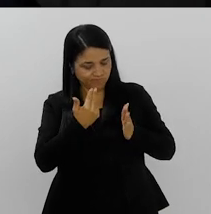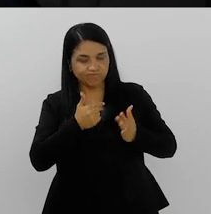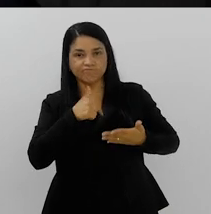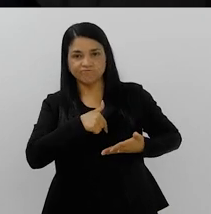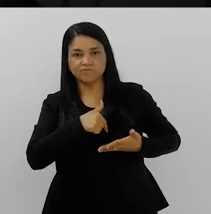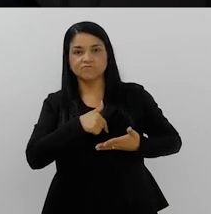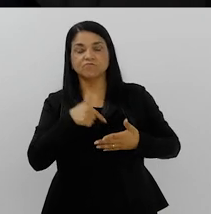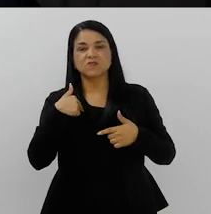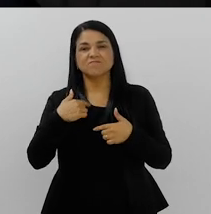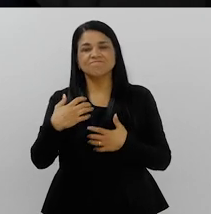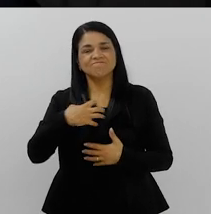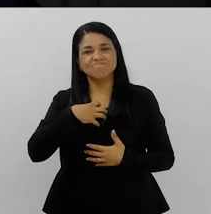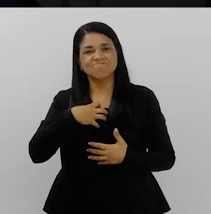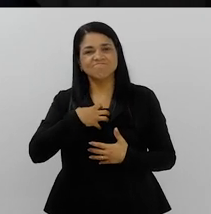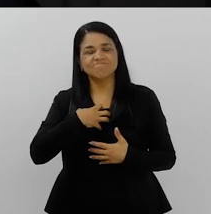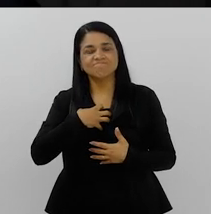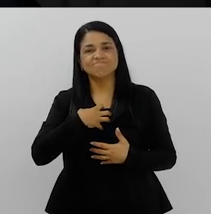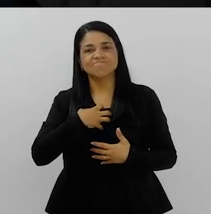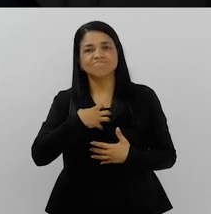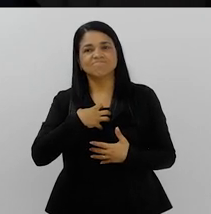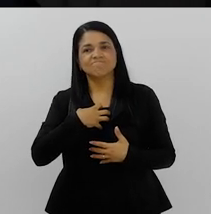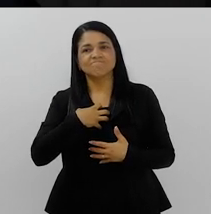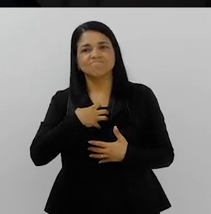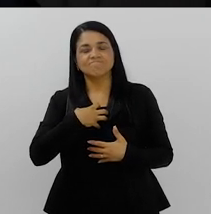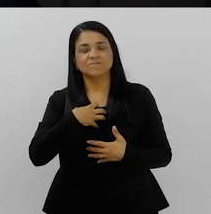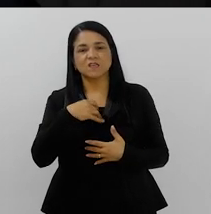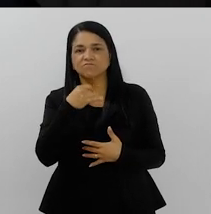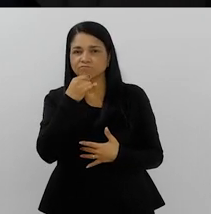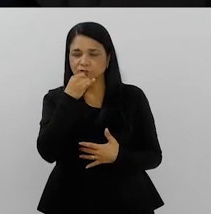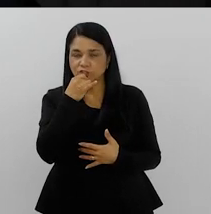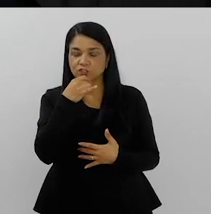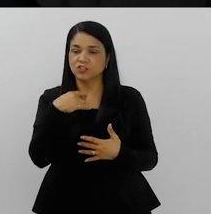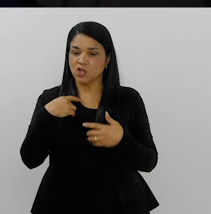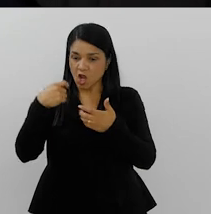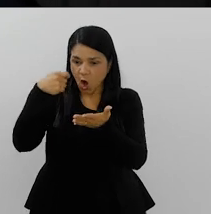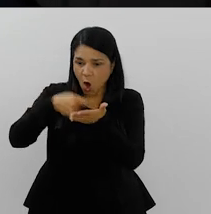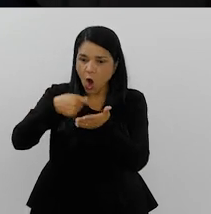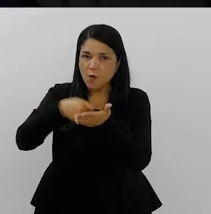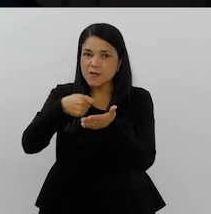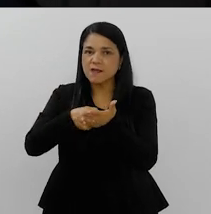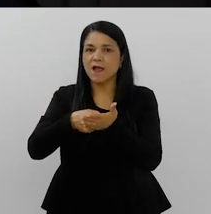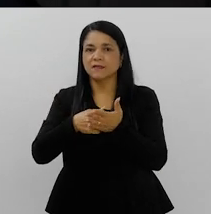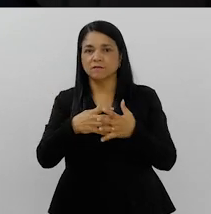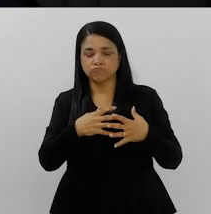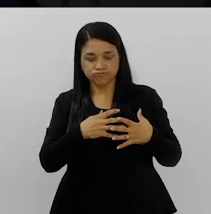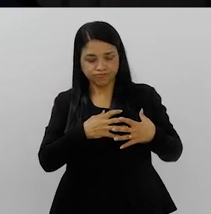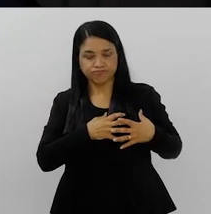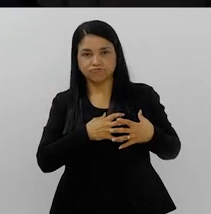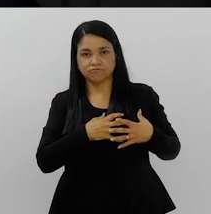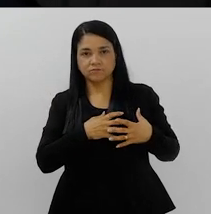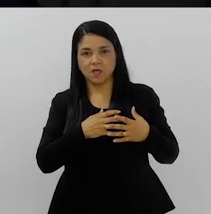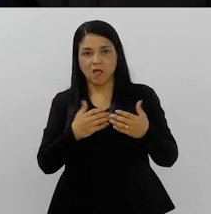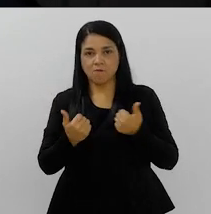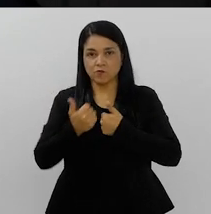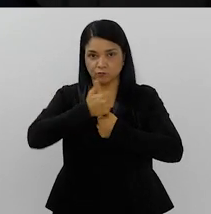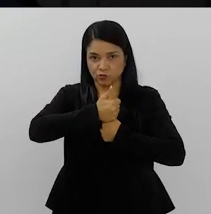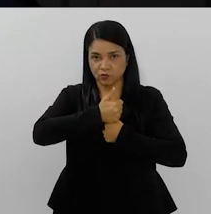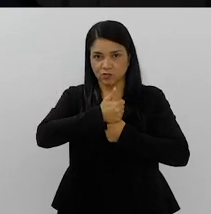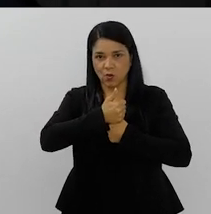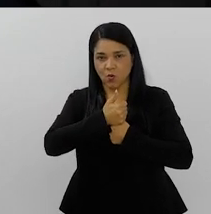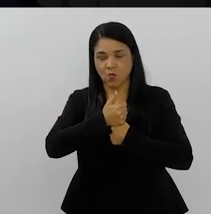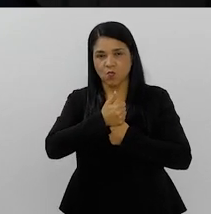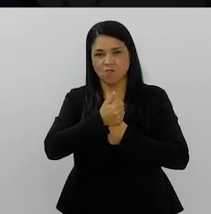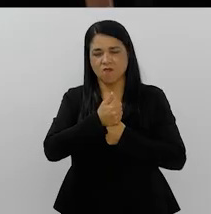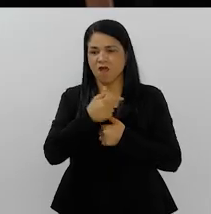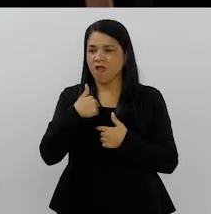tinham essa obrigação elas se sentiam obrigadas a fazer reconstrução quando eu acho que a reconstrução tem que ser uma opção